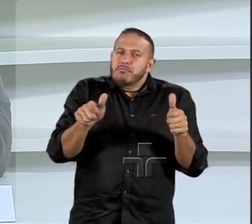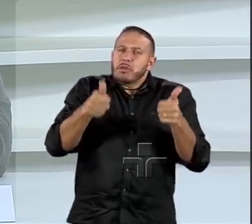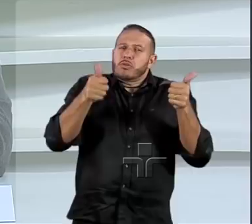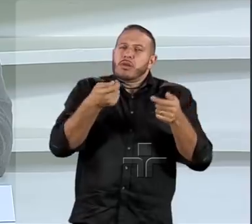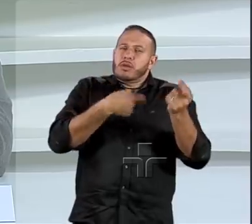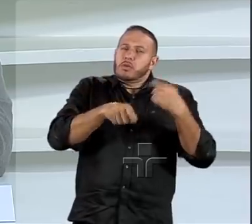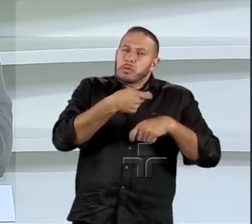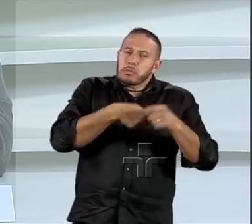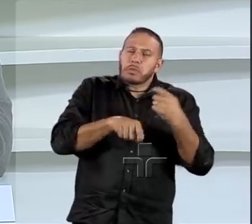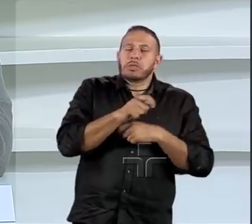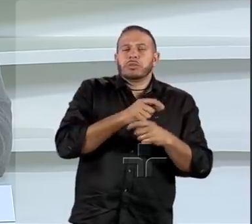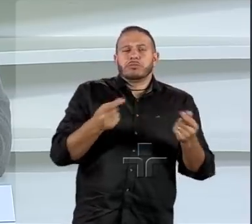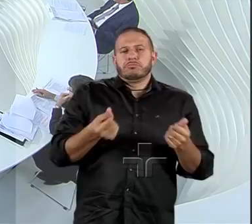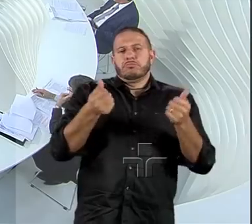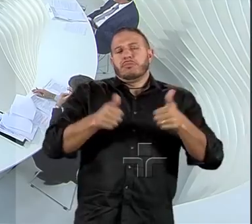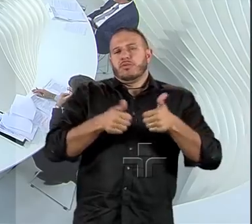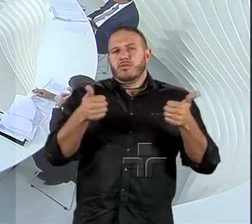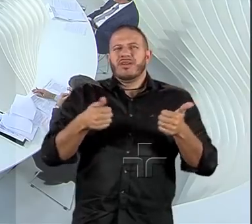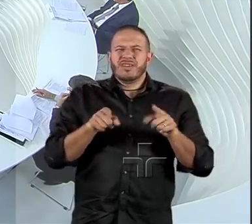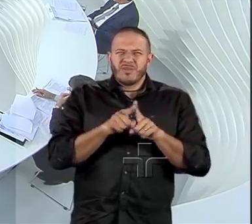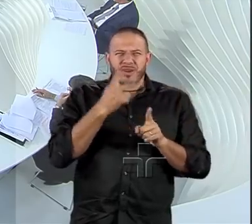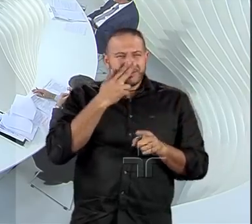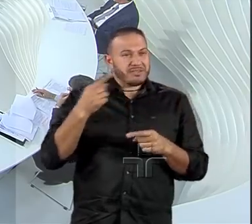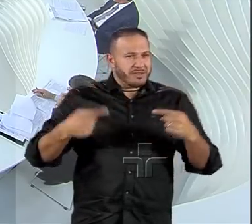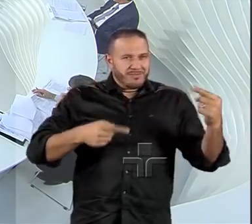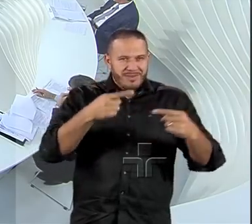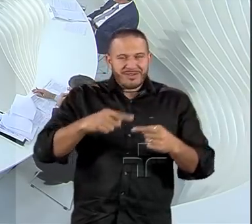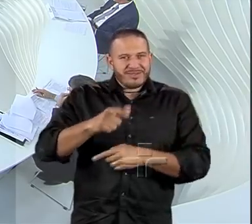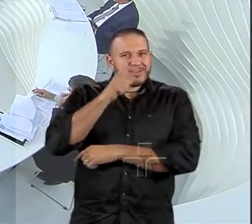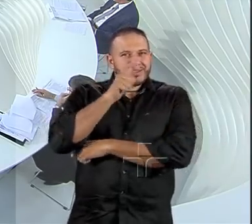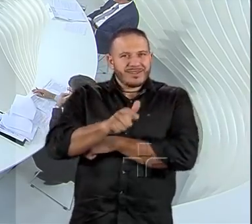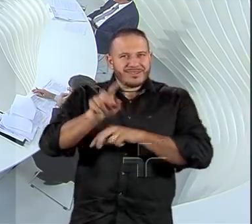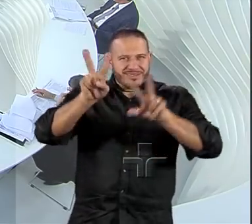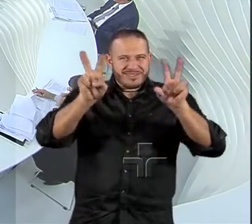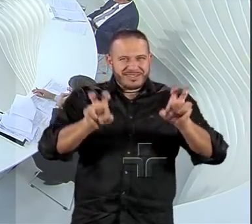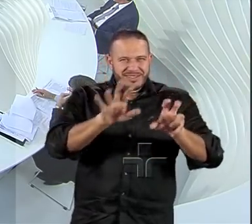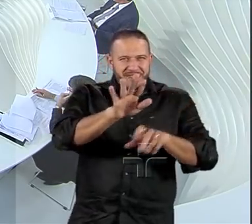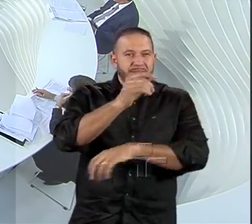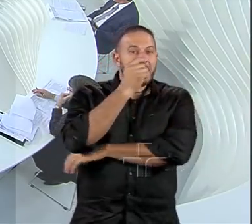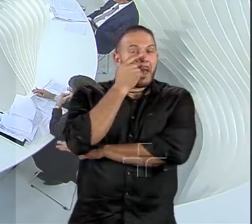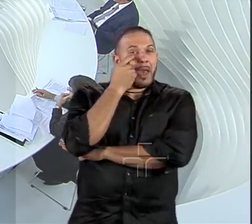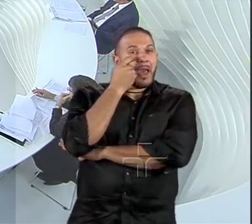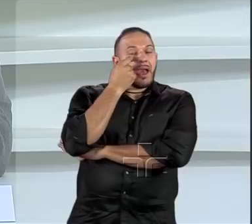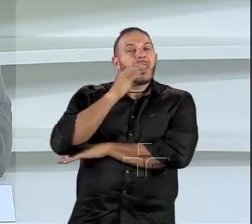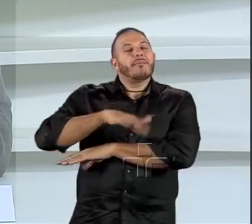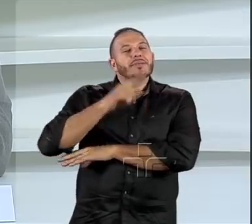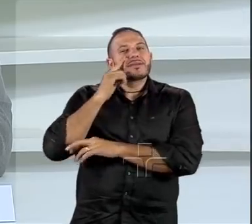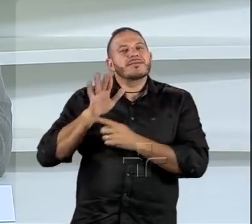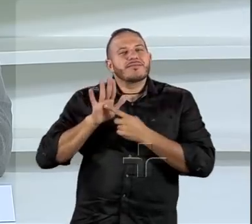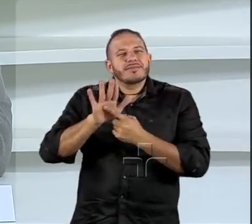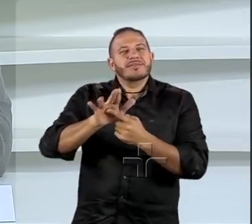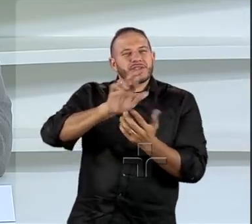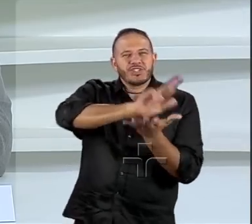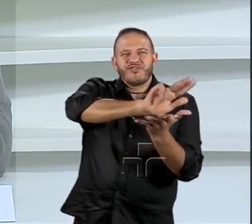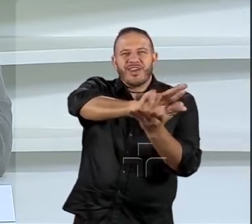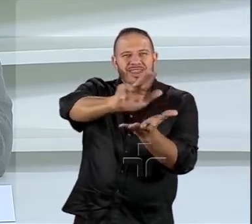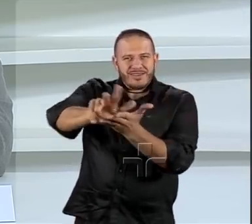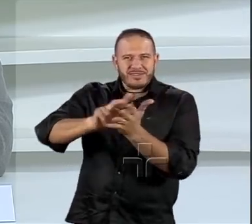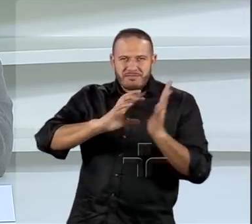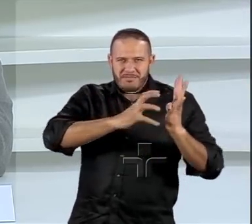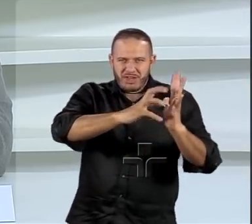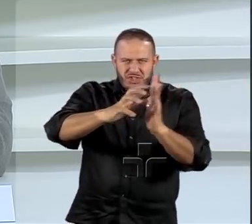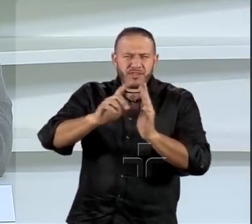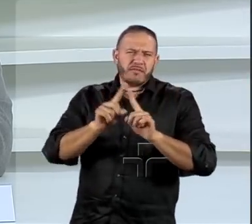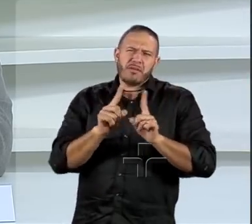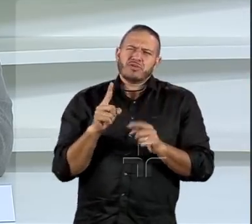aí eu acho que os colegas, esse debate é um debate interessante, porque apesar da representação de diferentes partidos, nós como profissionais de saúde